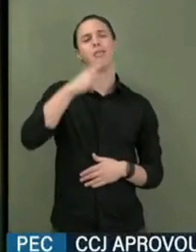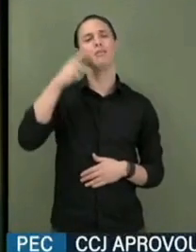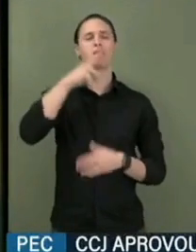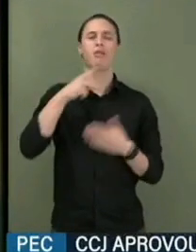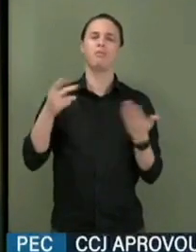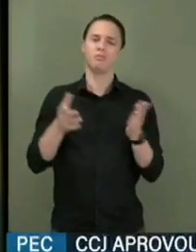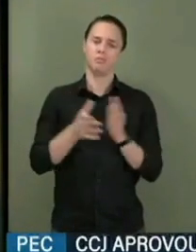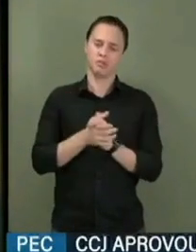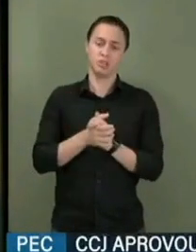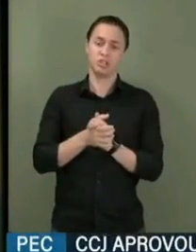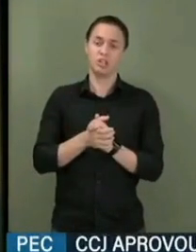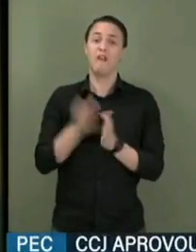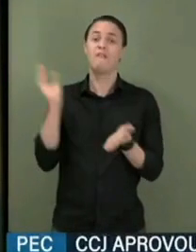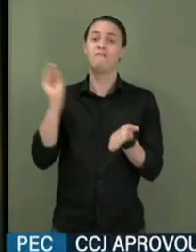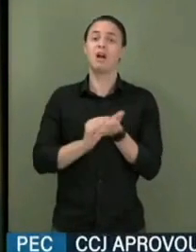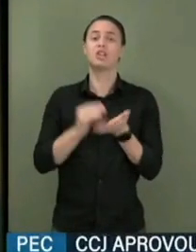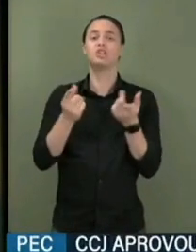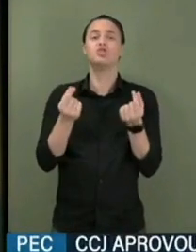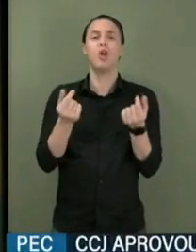dinheiro.